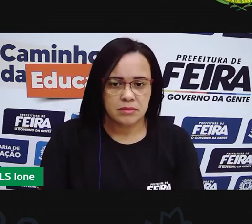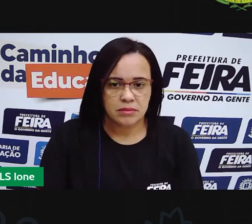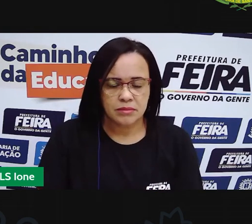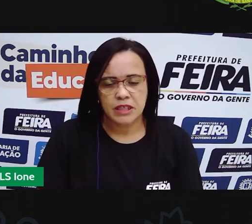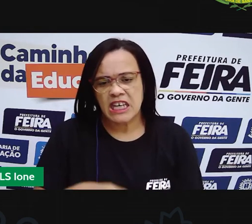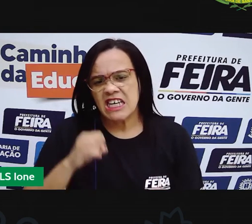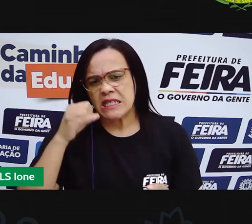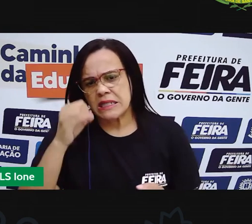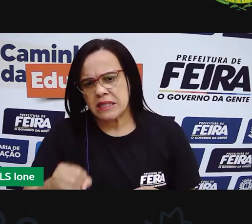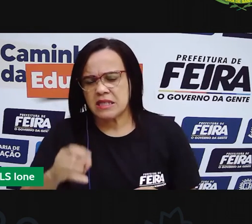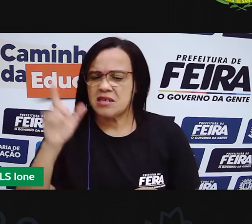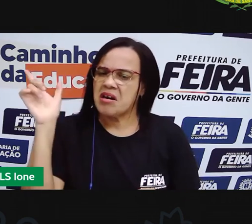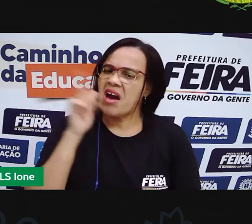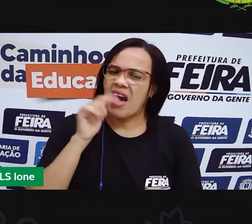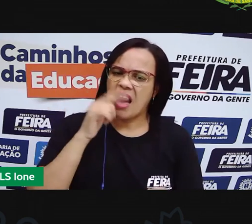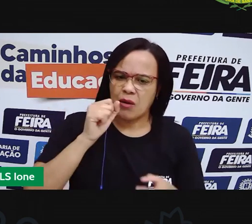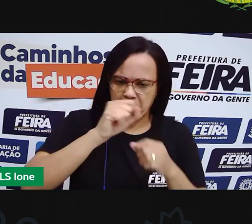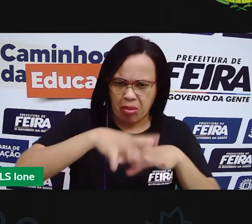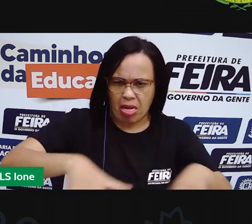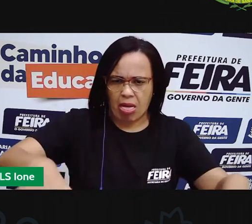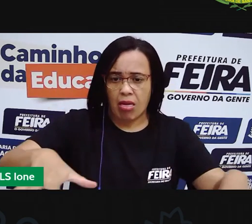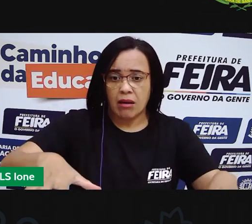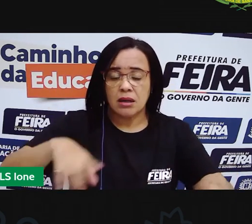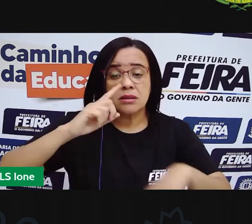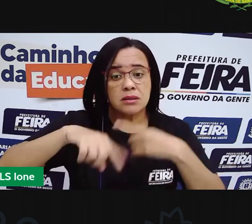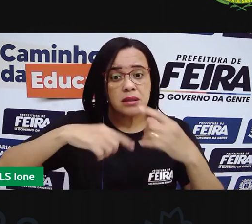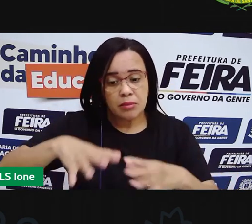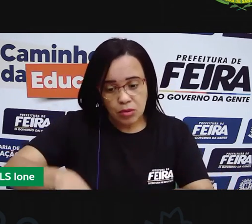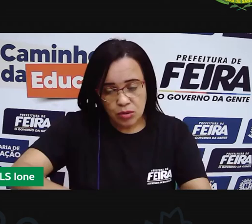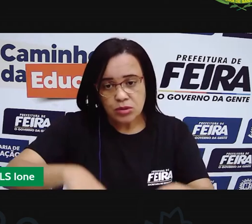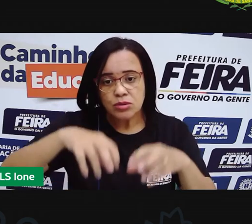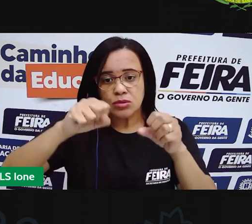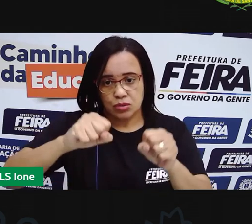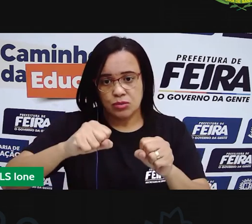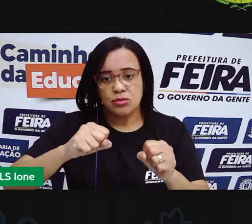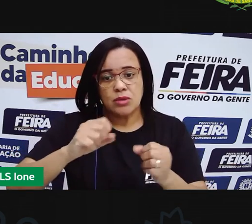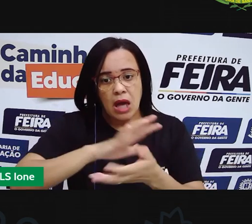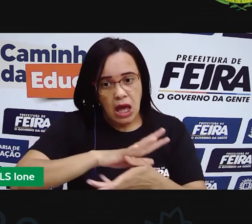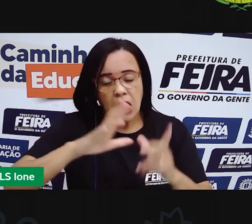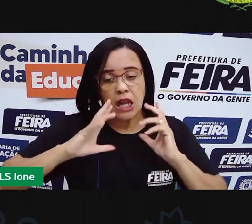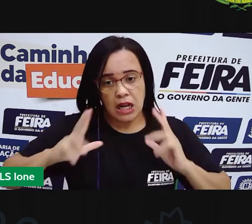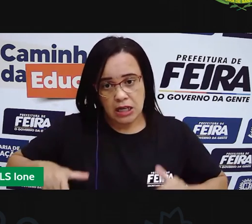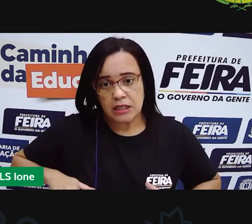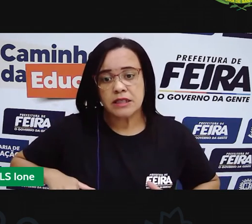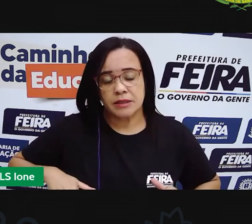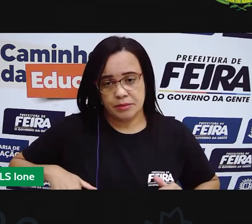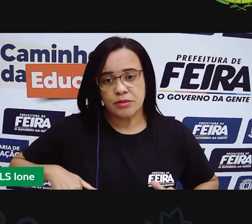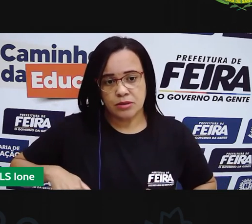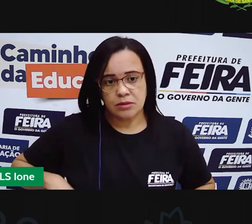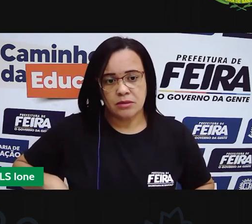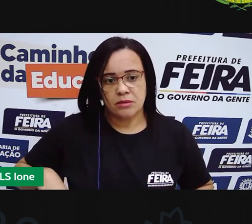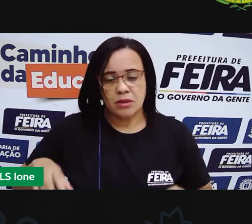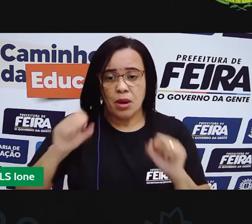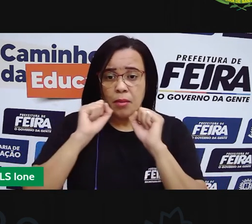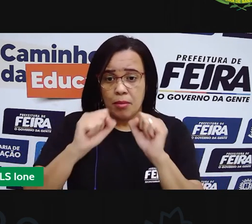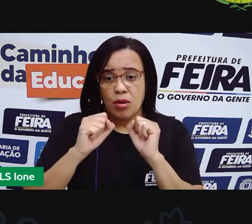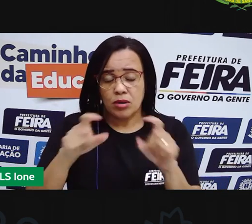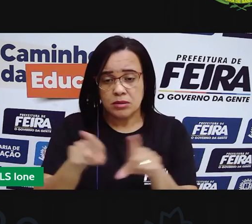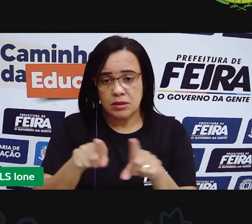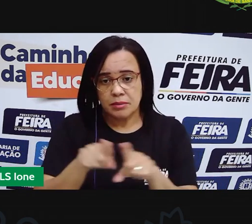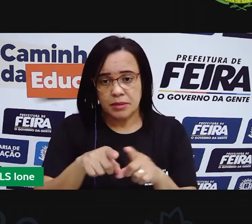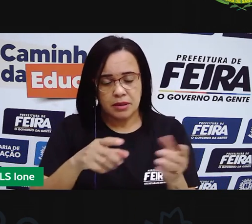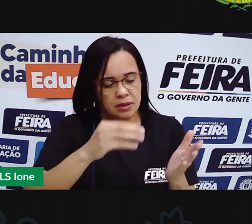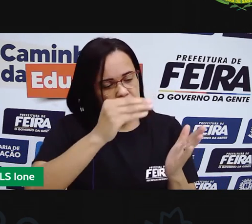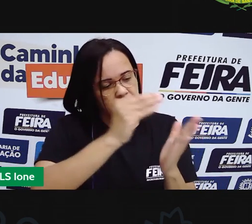Isto é Oi hoje não saco dele notinha daí enquadre